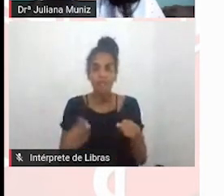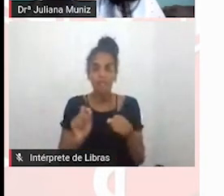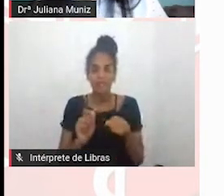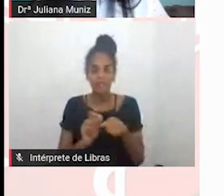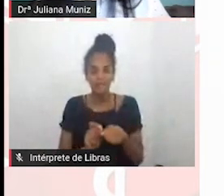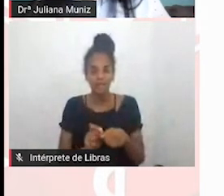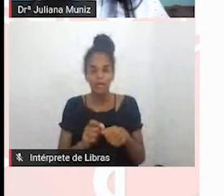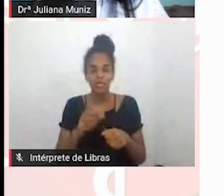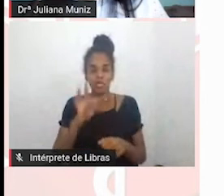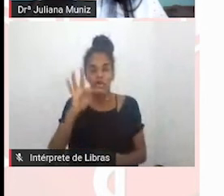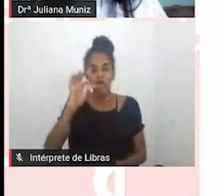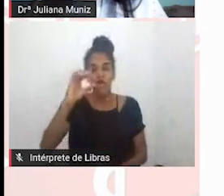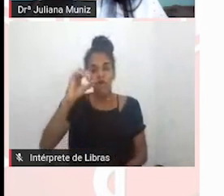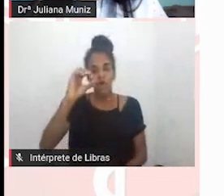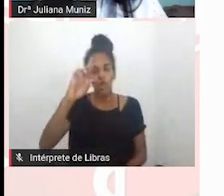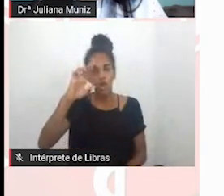passar.